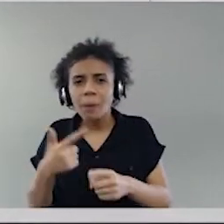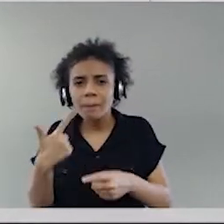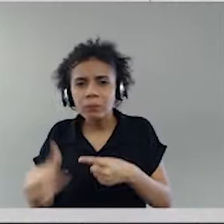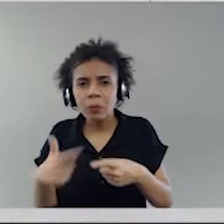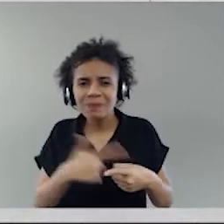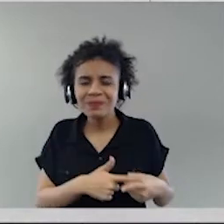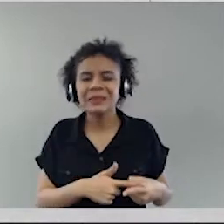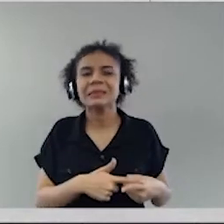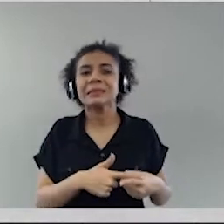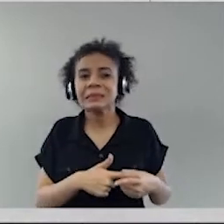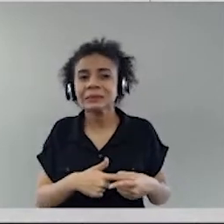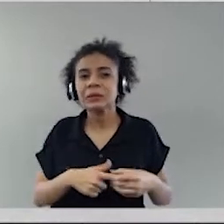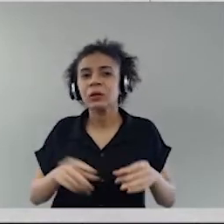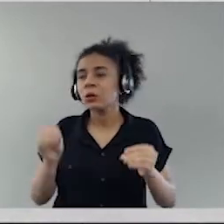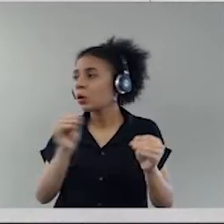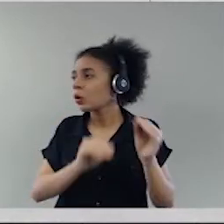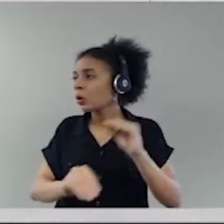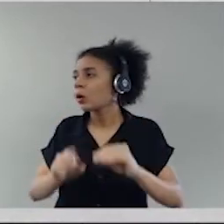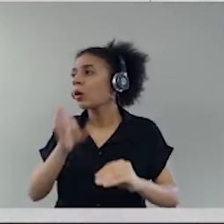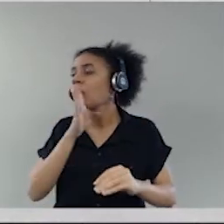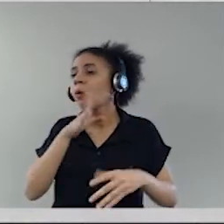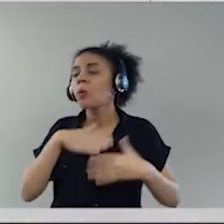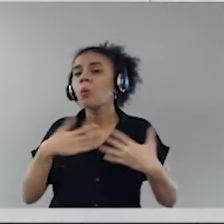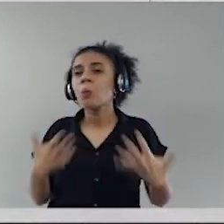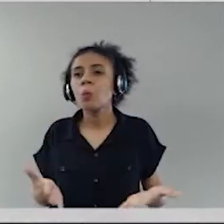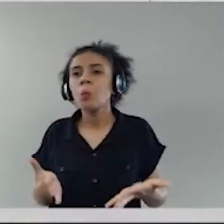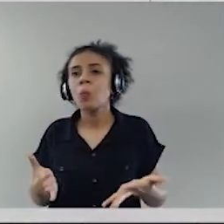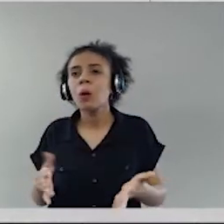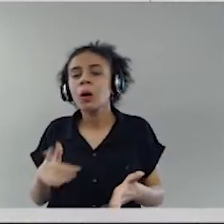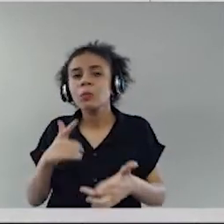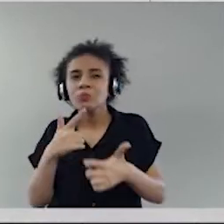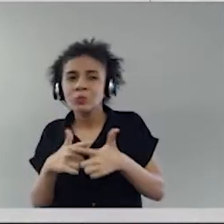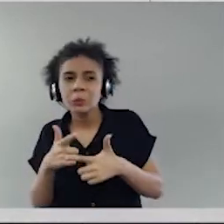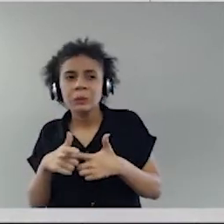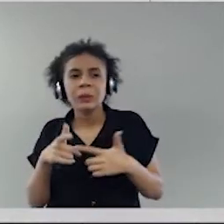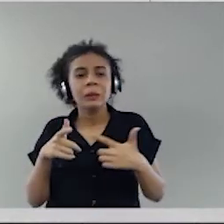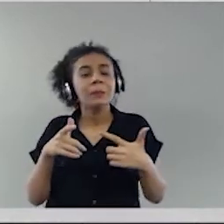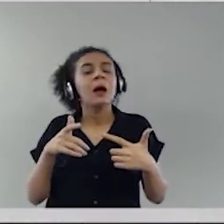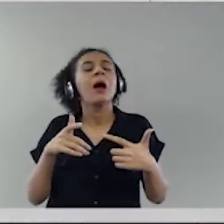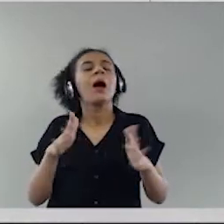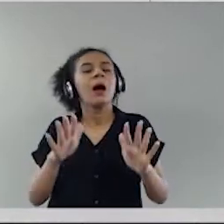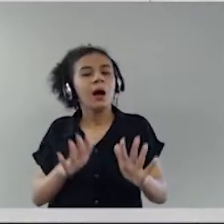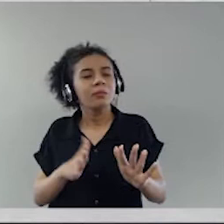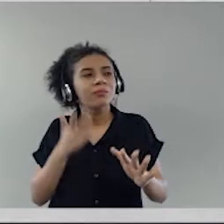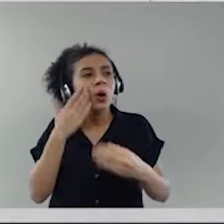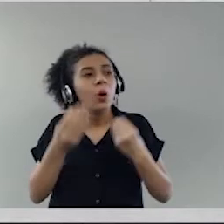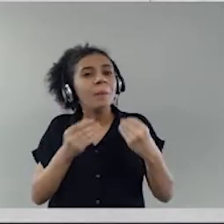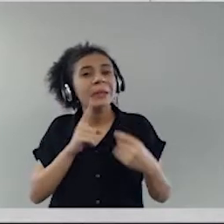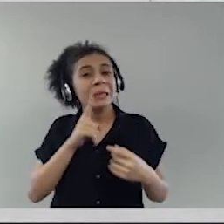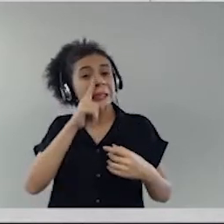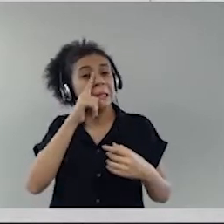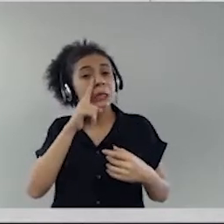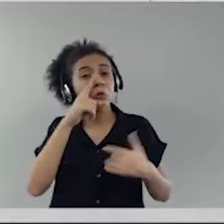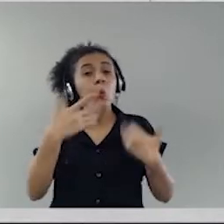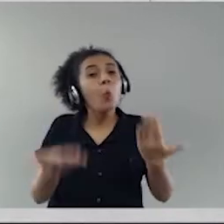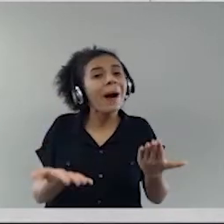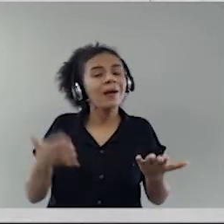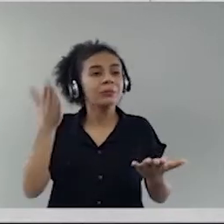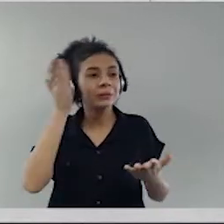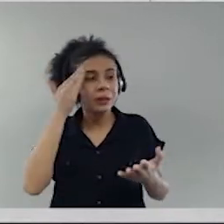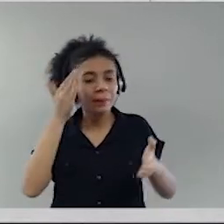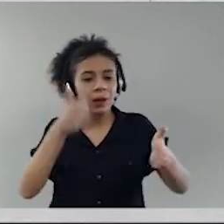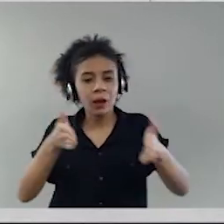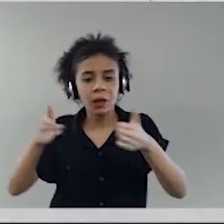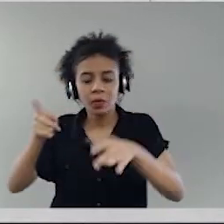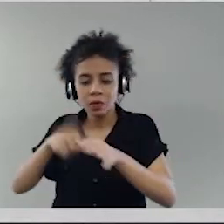ameaças, estabelecer e reconhecer quais são suas vulnerabilidades e estimar o risco para que, diante de